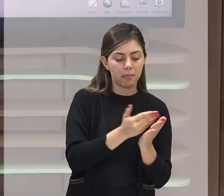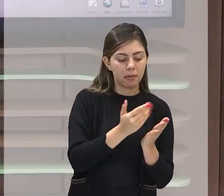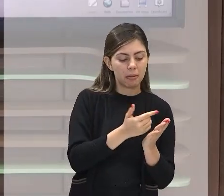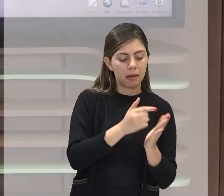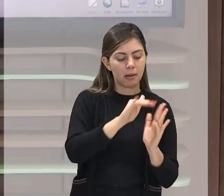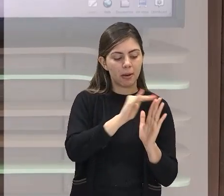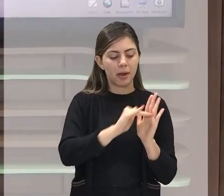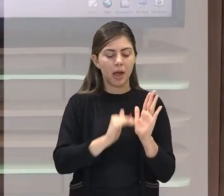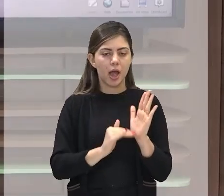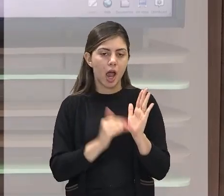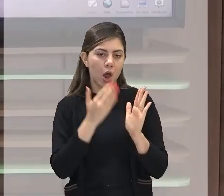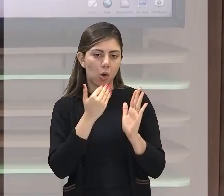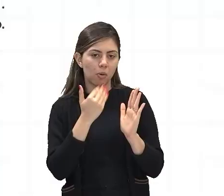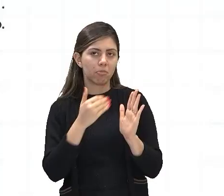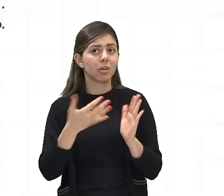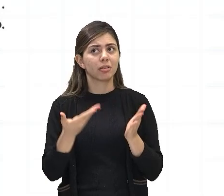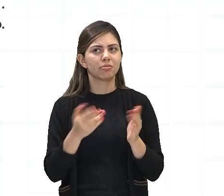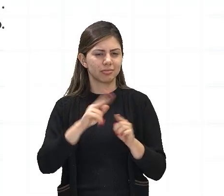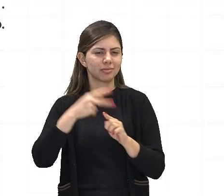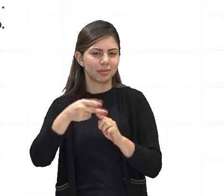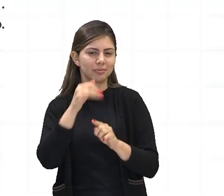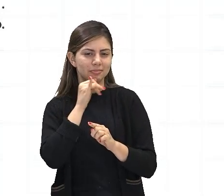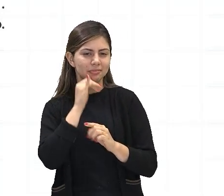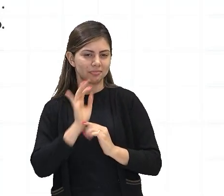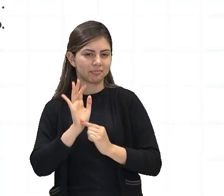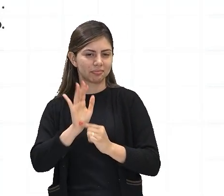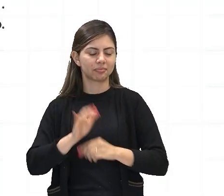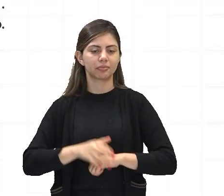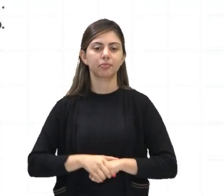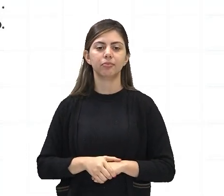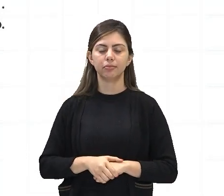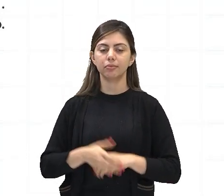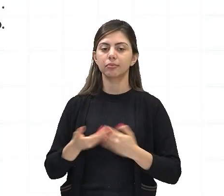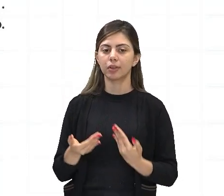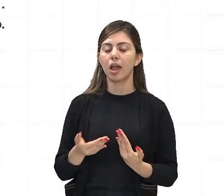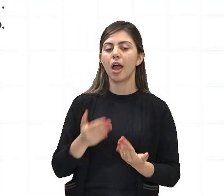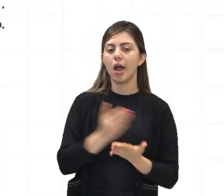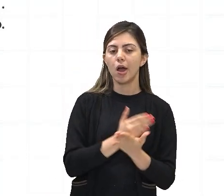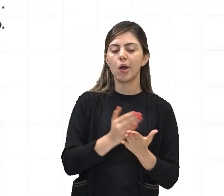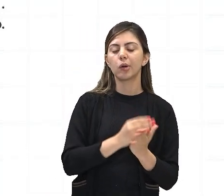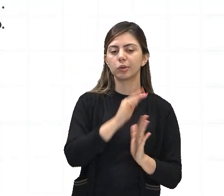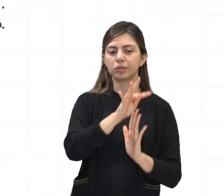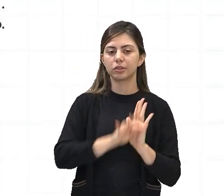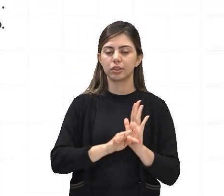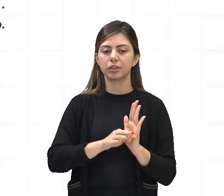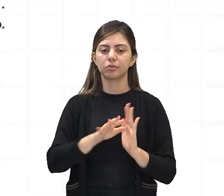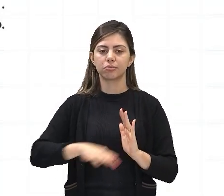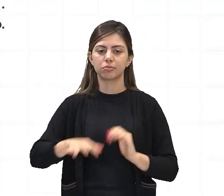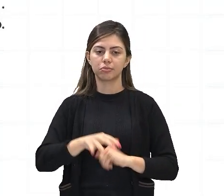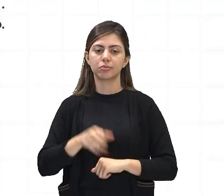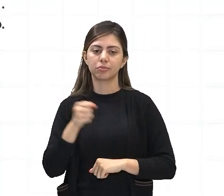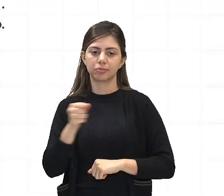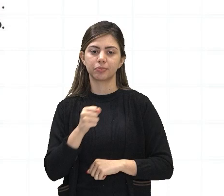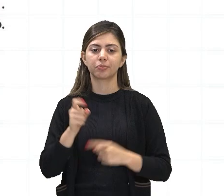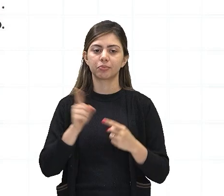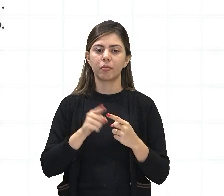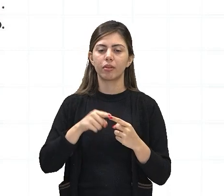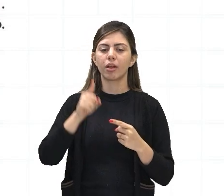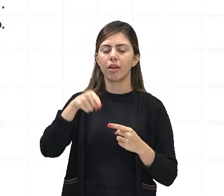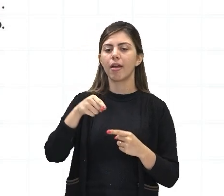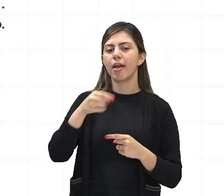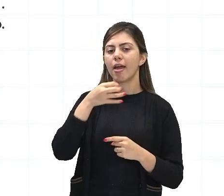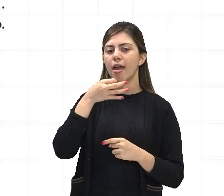mostrar para vocês. Aqui, por exemplo, vamos mostrar alguns tipos de texto jornalístico. Nós temos aí o editorial,